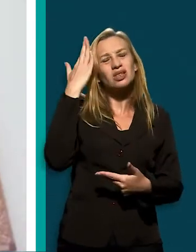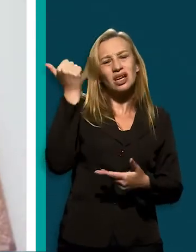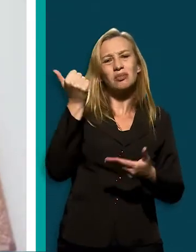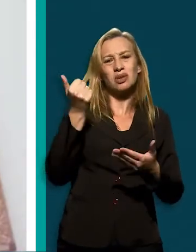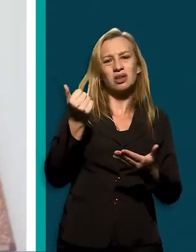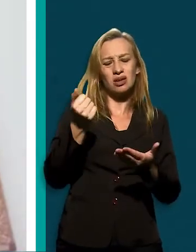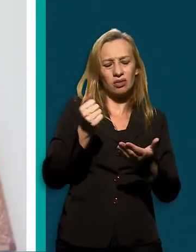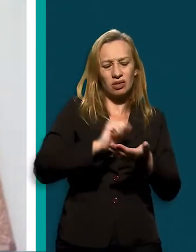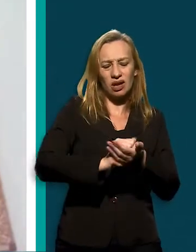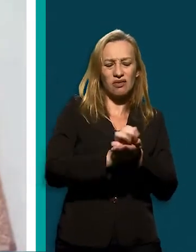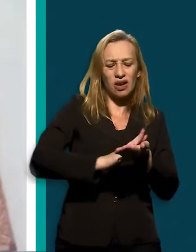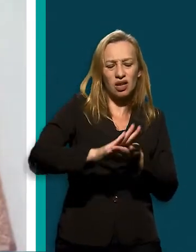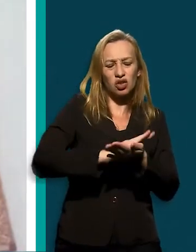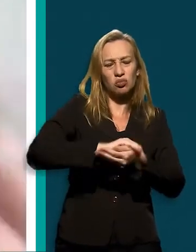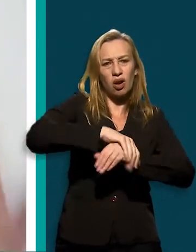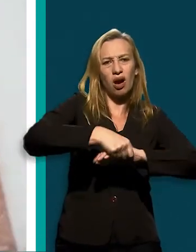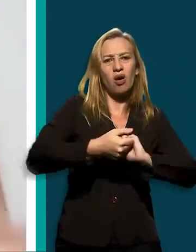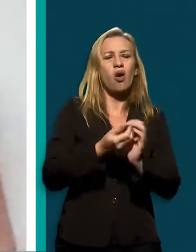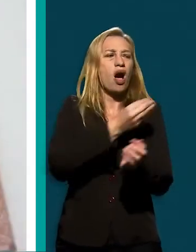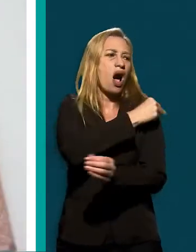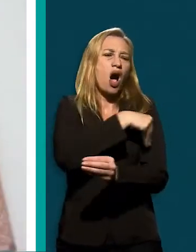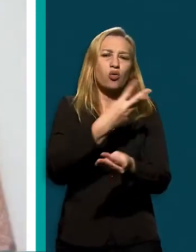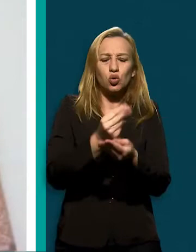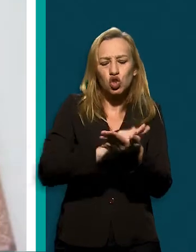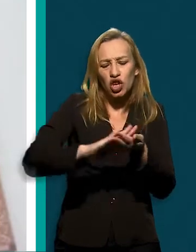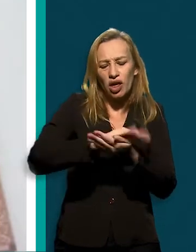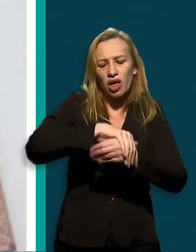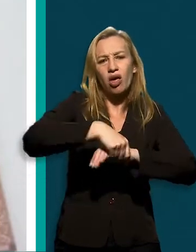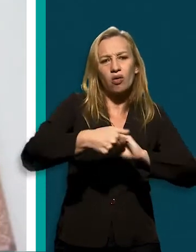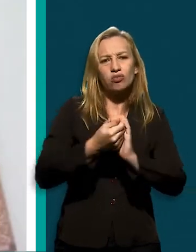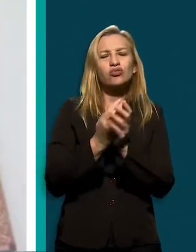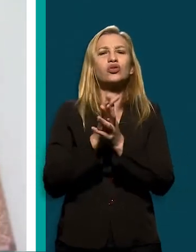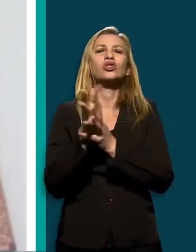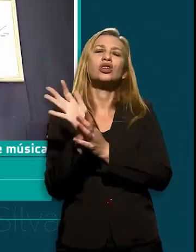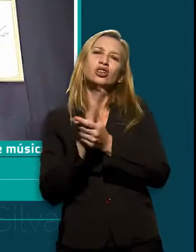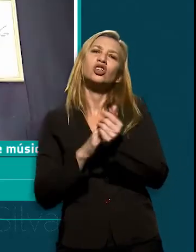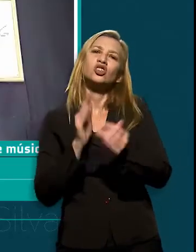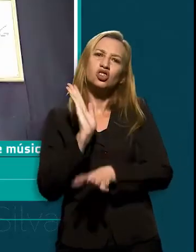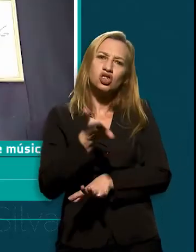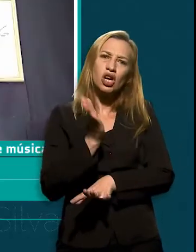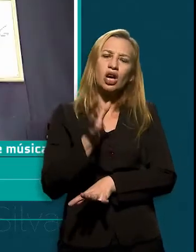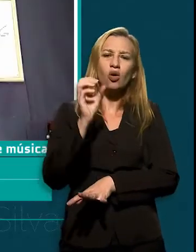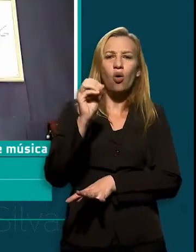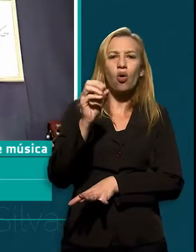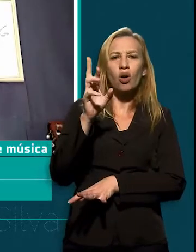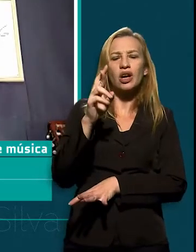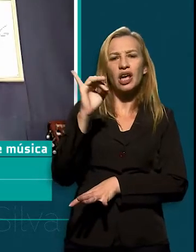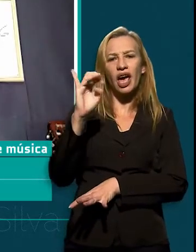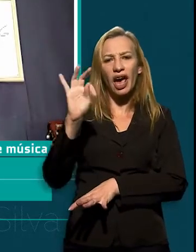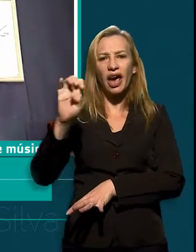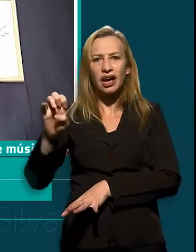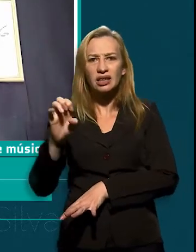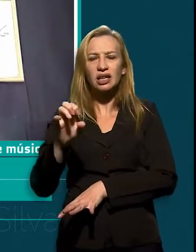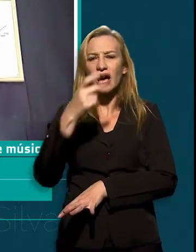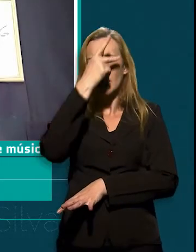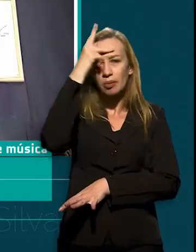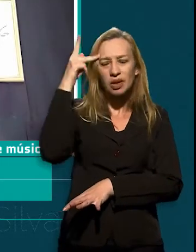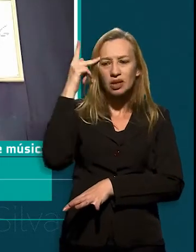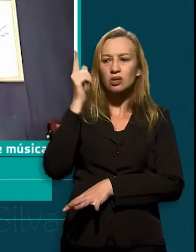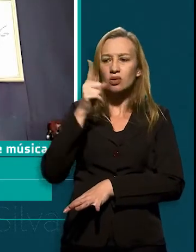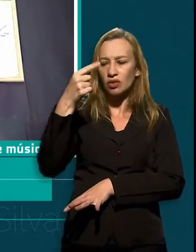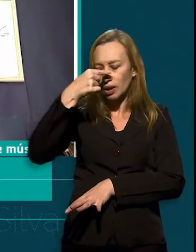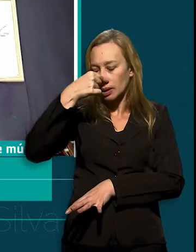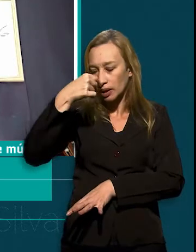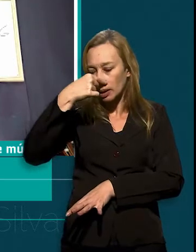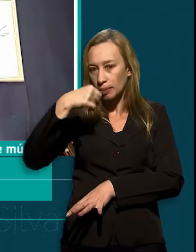fazia, lavar a mão, usar um álcool gel. No Oriente mesmo, quando a